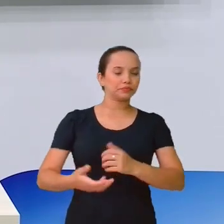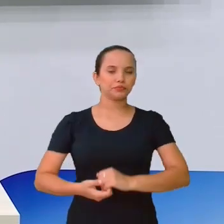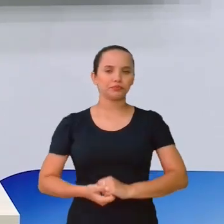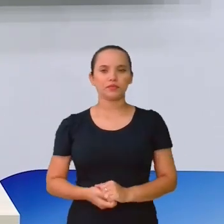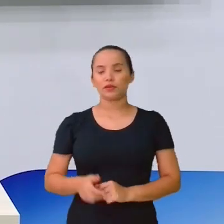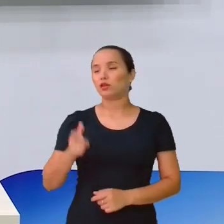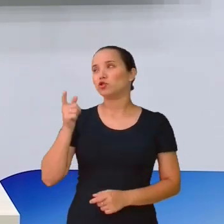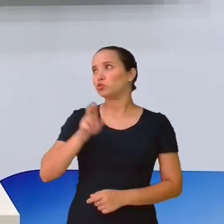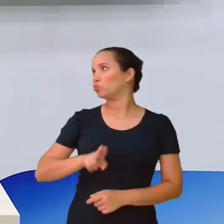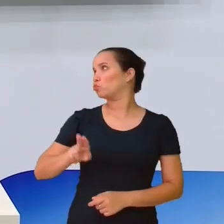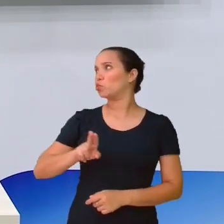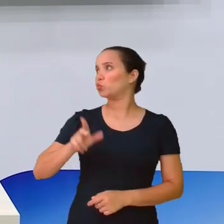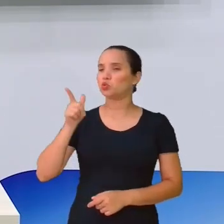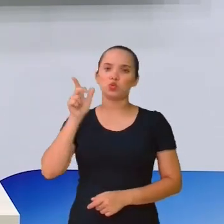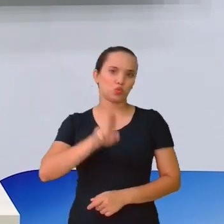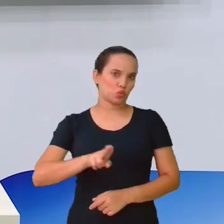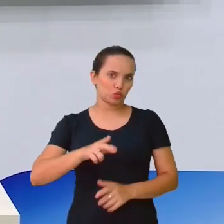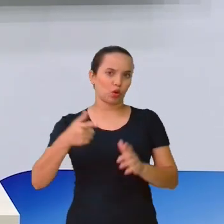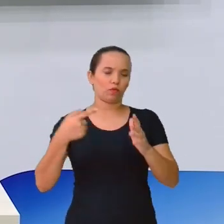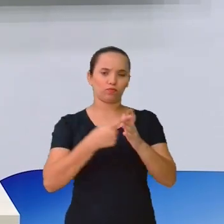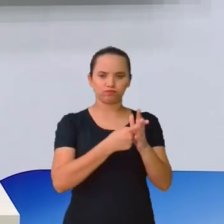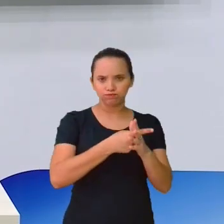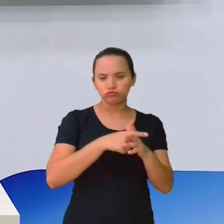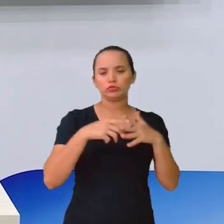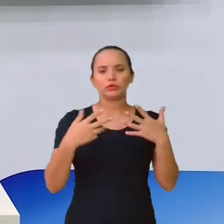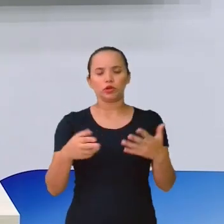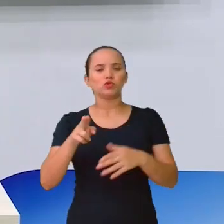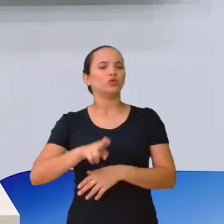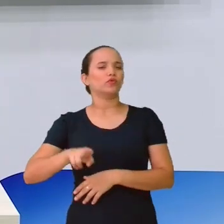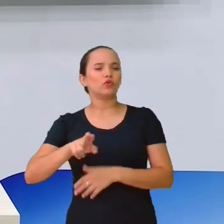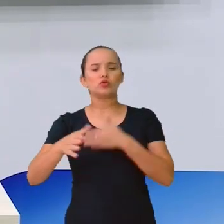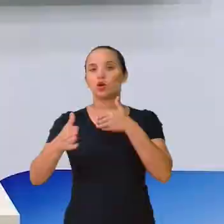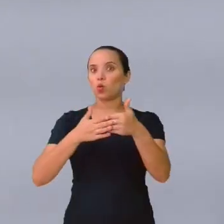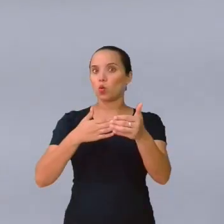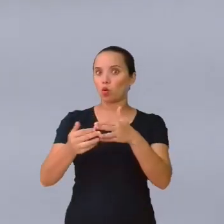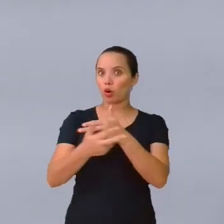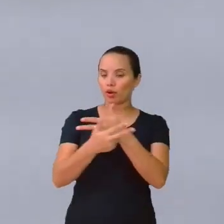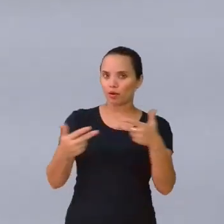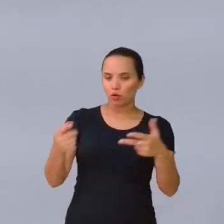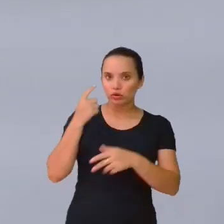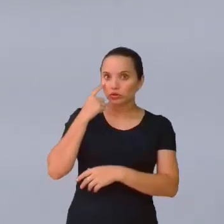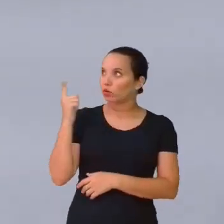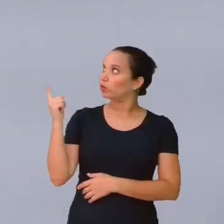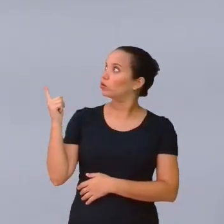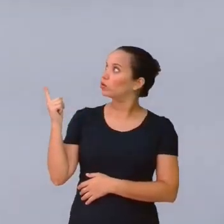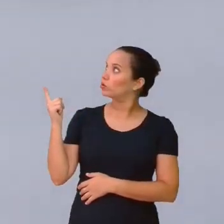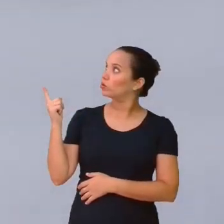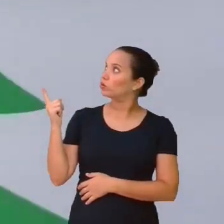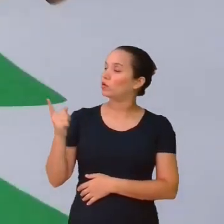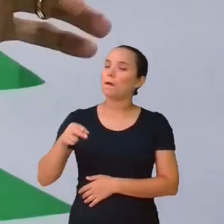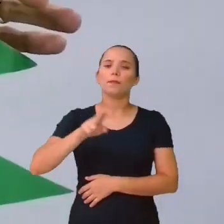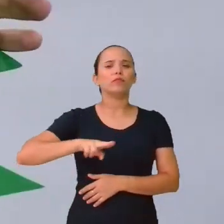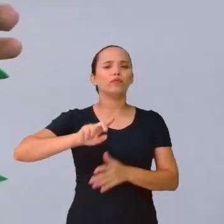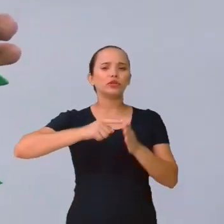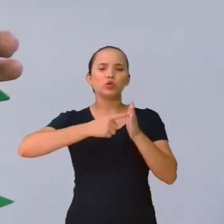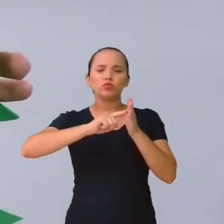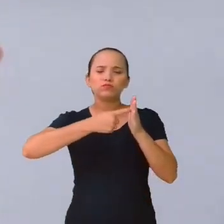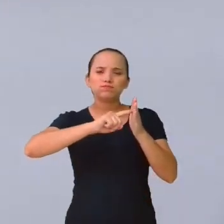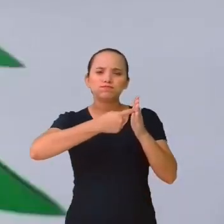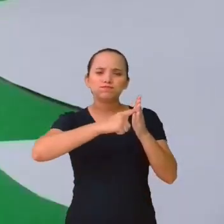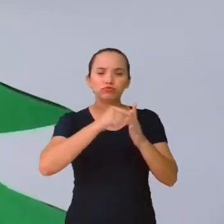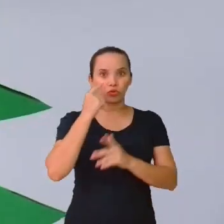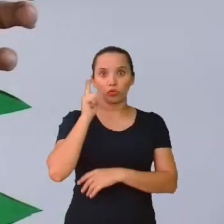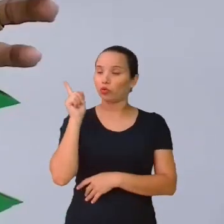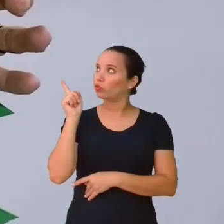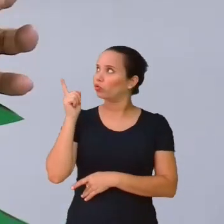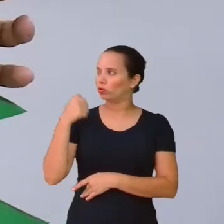furinho com o furador? A gente vem com qualquer orifício assim, ó, e faz o furo. Vocês estão vendo que tem um furinho já